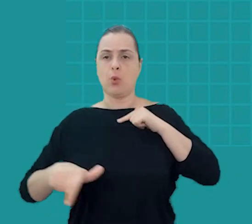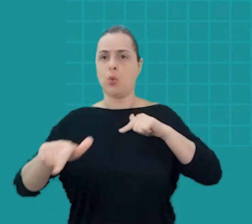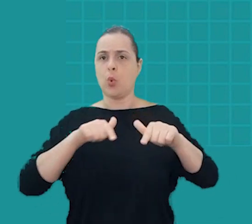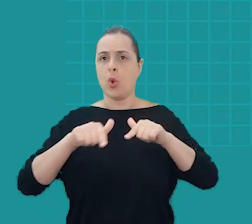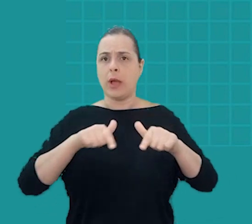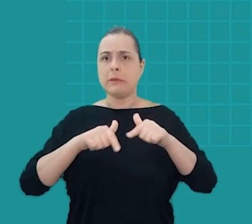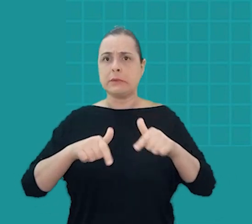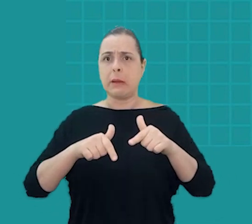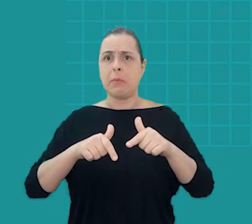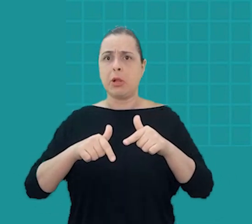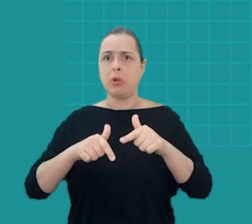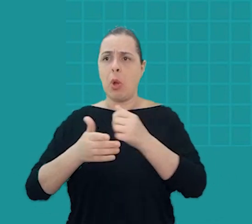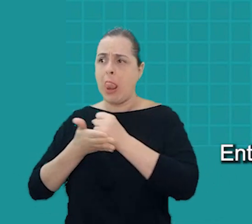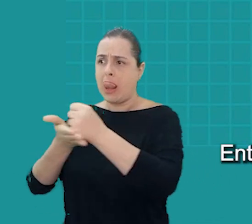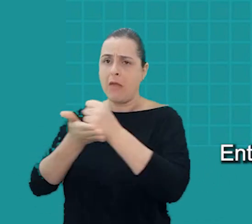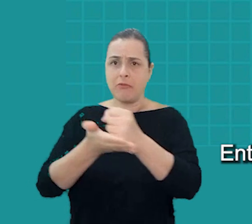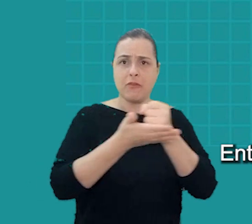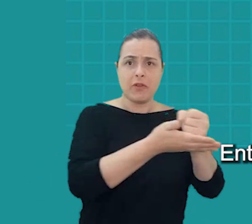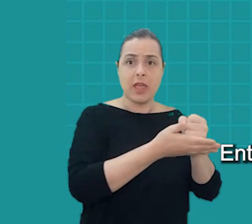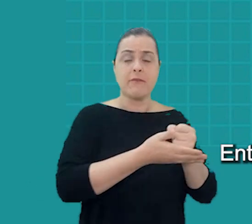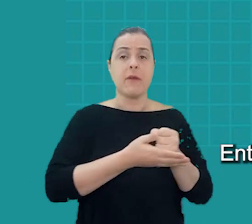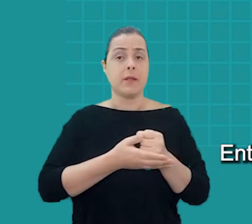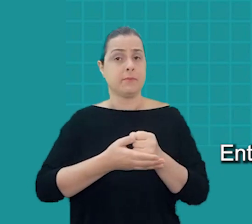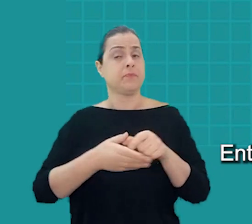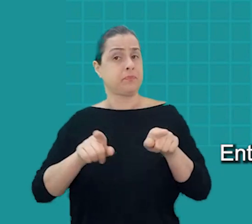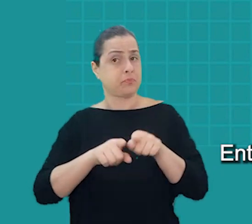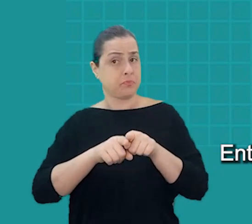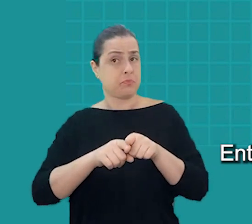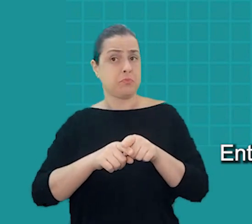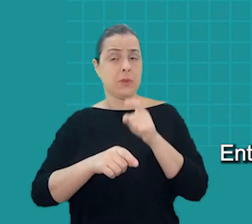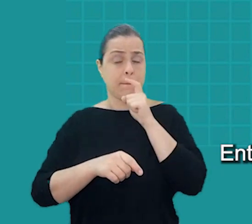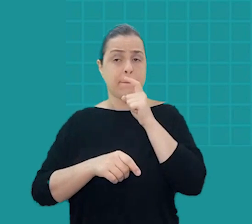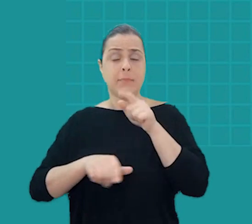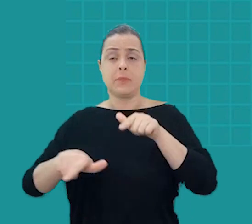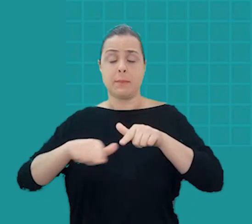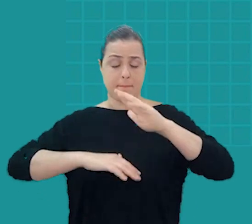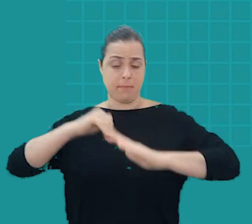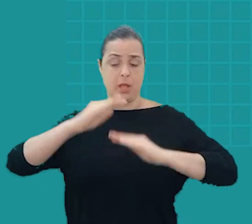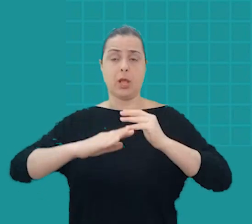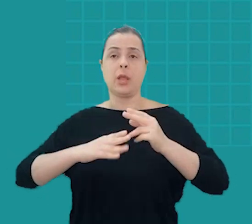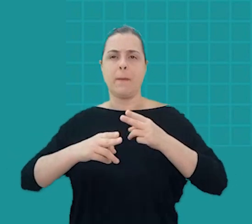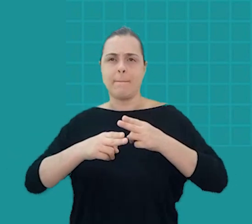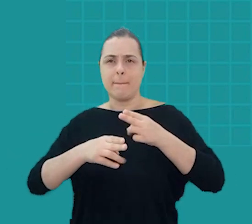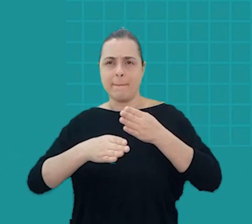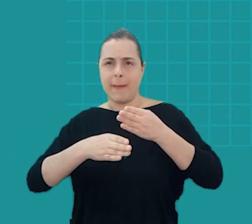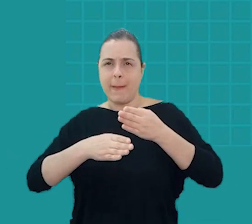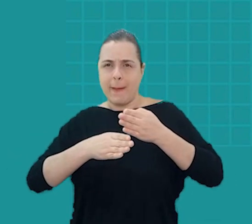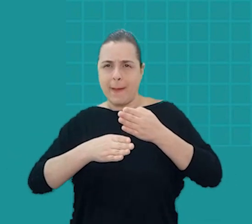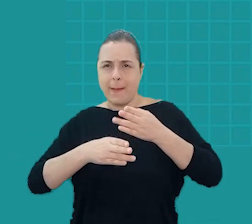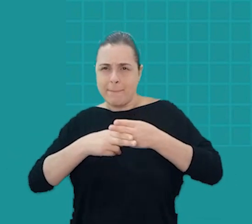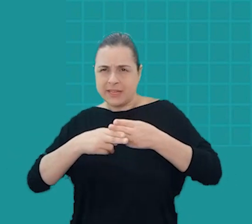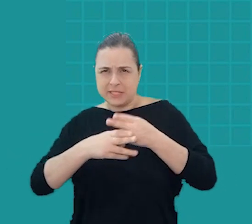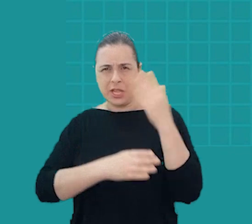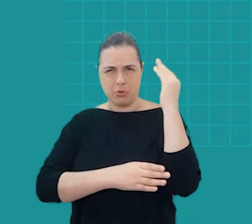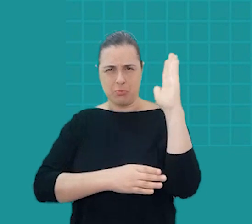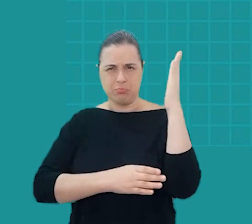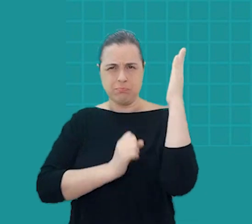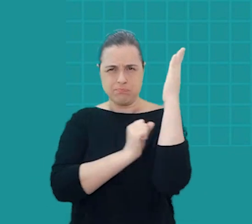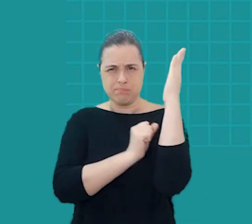avô materno foi marceneiro, tal. Então a gente tem uma família mais humilde, mas meus pais ascenderam um pouco, mas